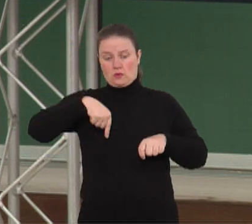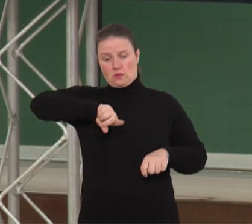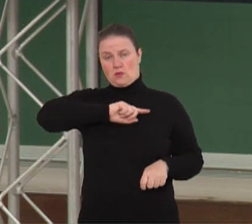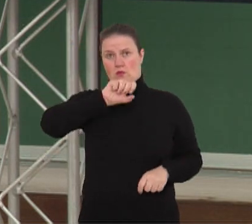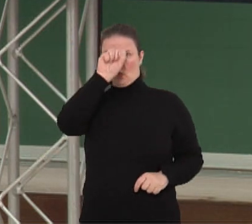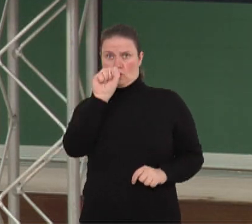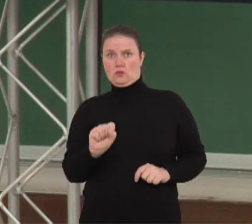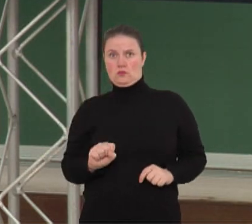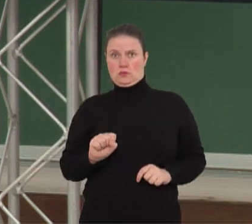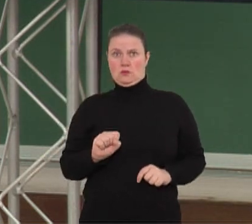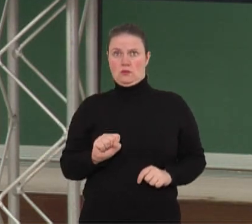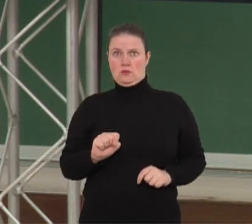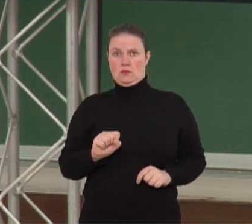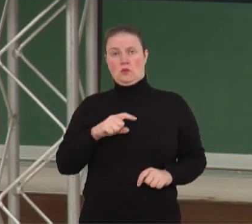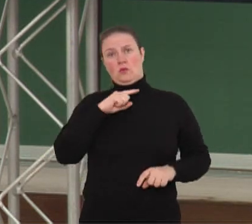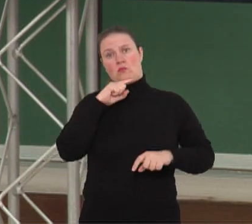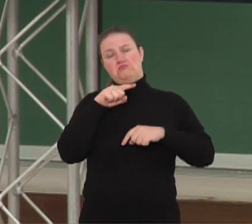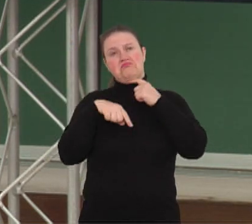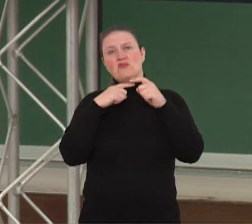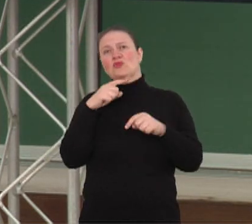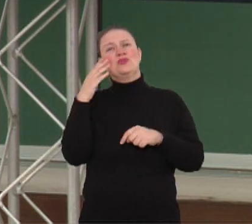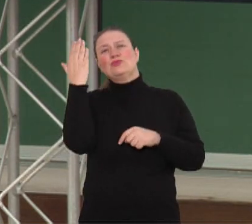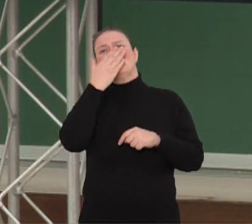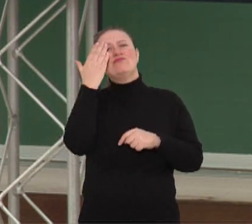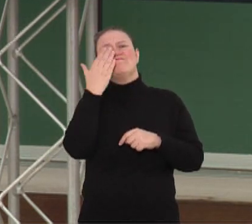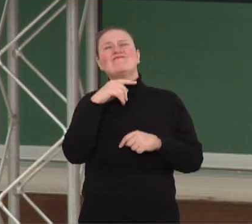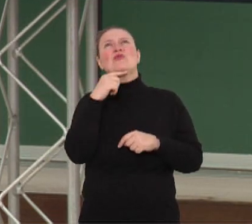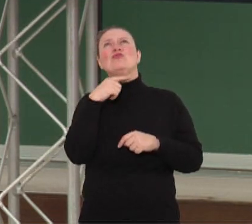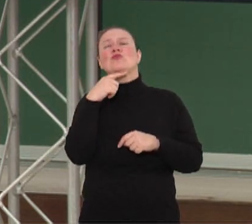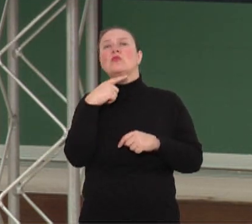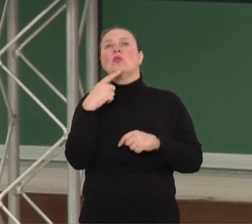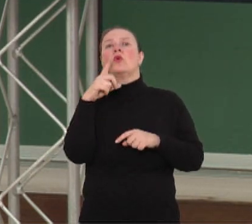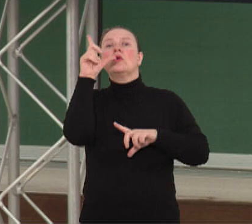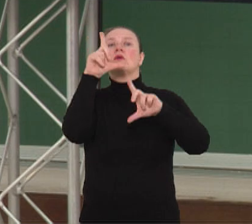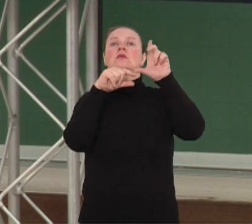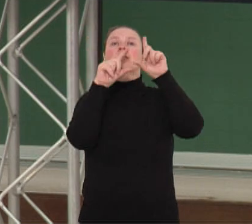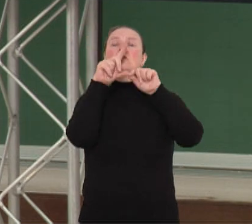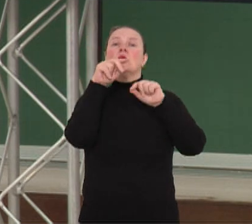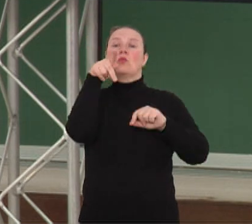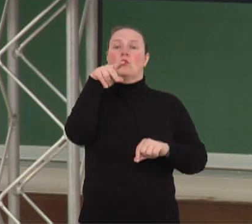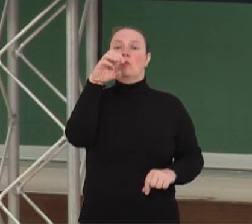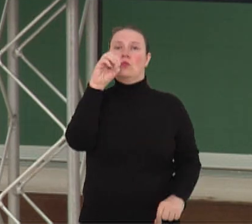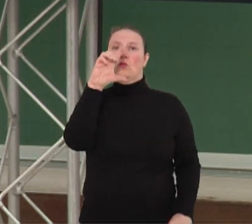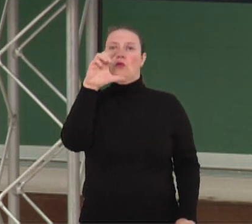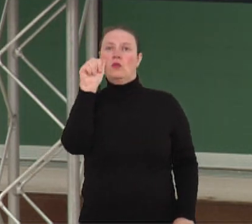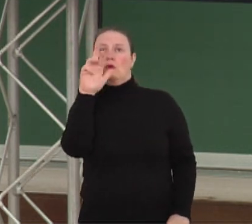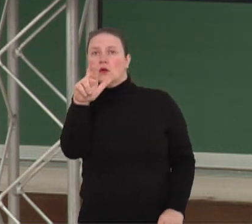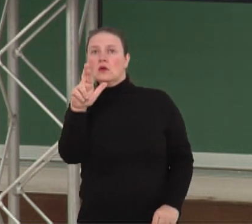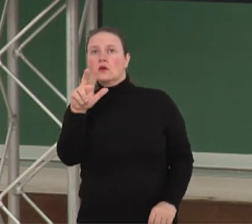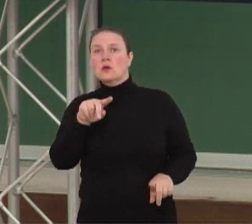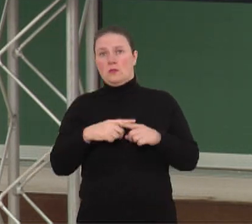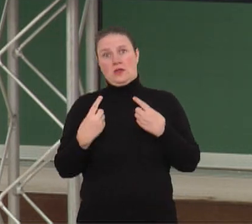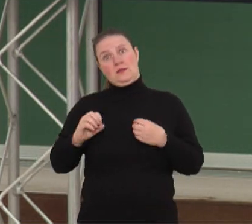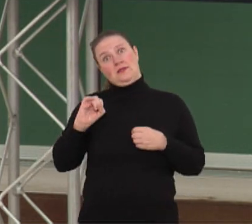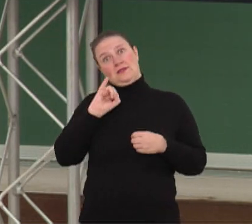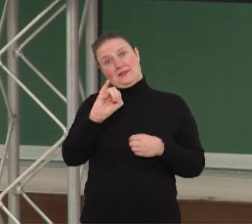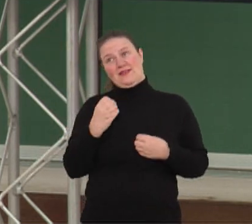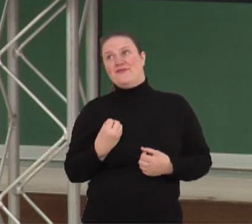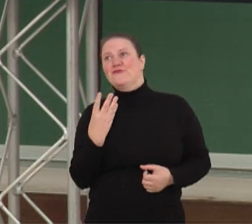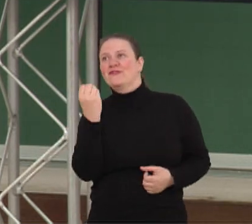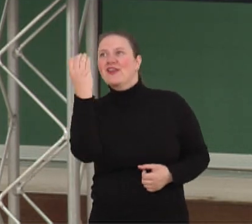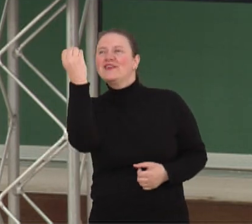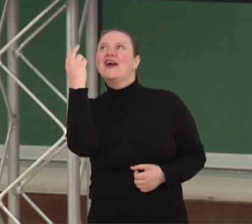sul não temos acesso à estrela polar. E eles lá no hemisfério norte não têm acesso ao Cruzeiro do Sul. Mas se você viajar para lá, você enxerga e